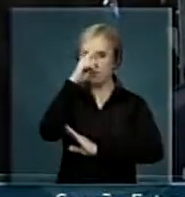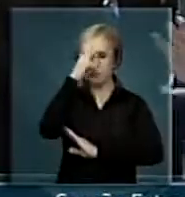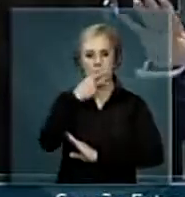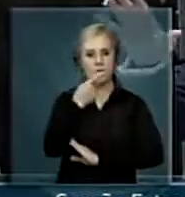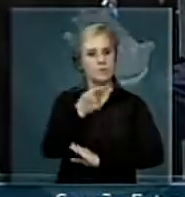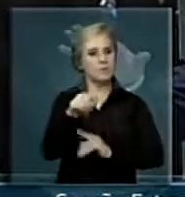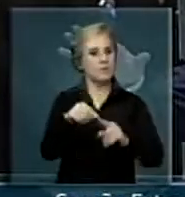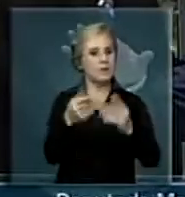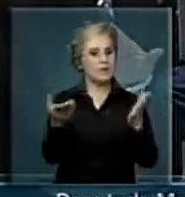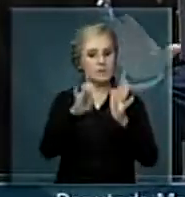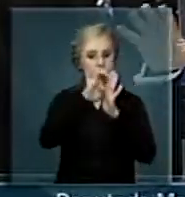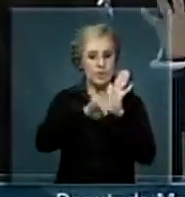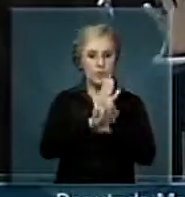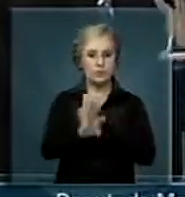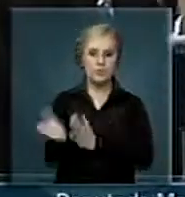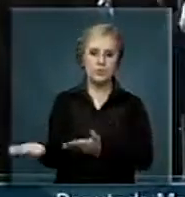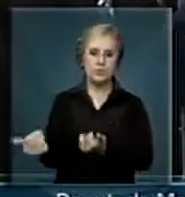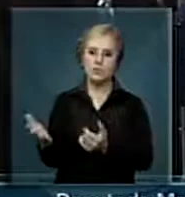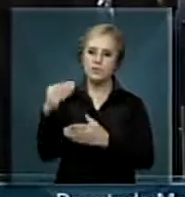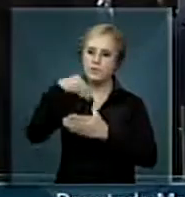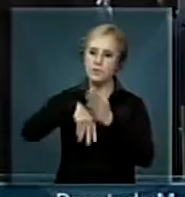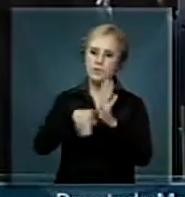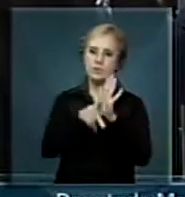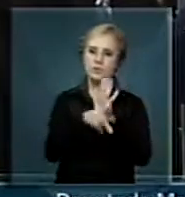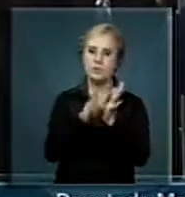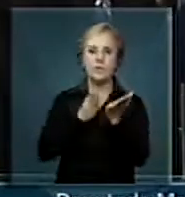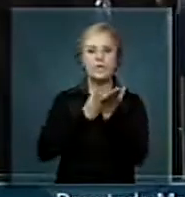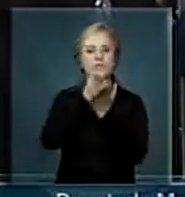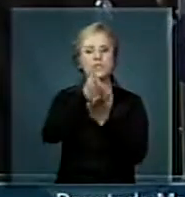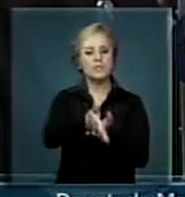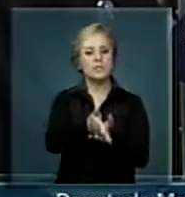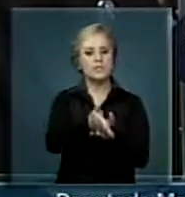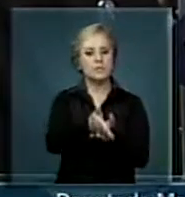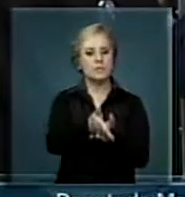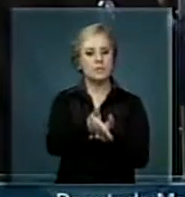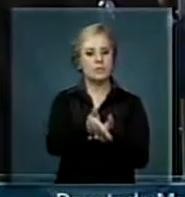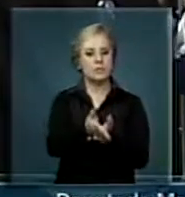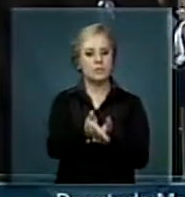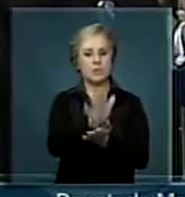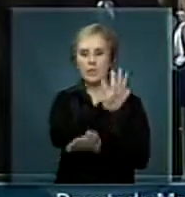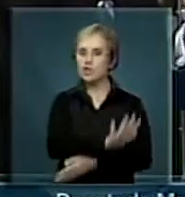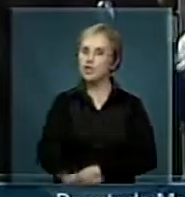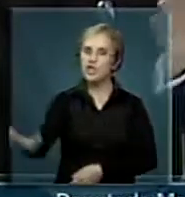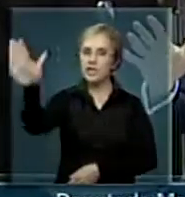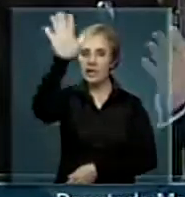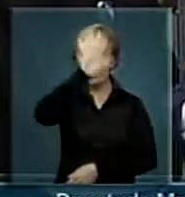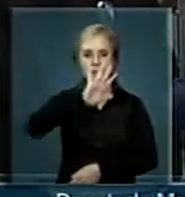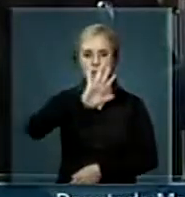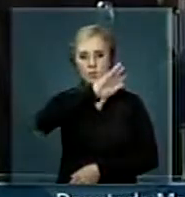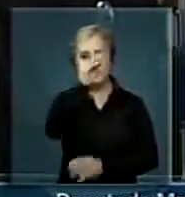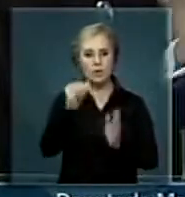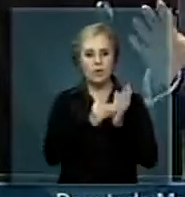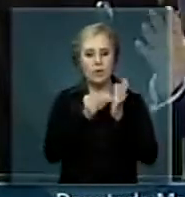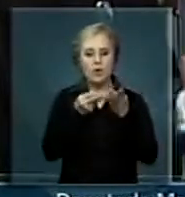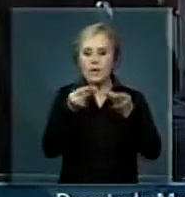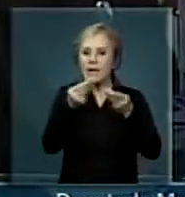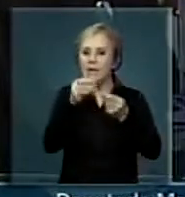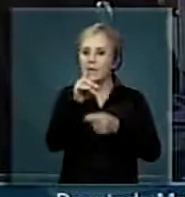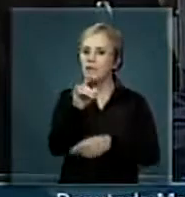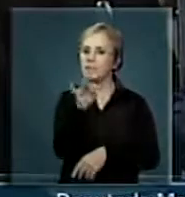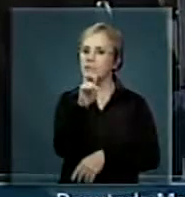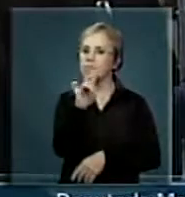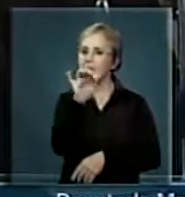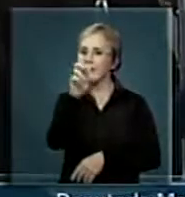coloca, mas não cabe num estatuto também da juventude, que são diretrizes gerais de atuação, de políticas